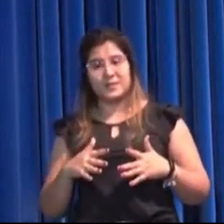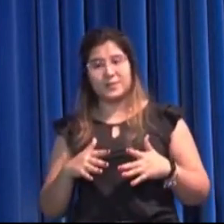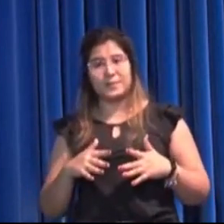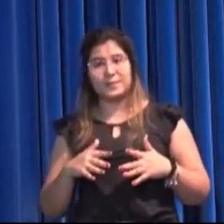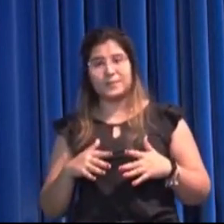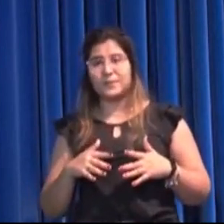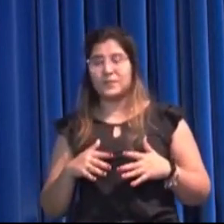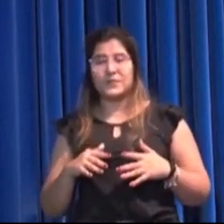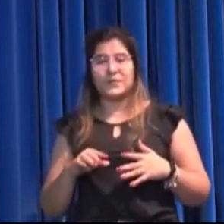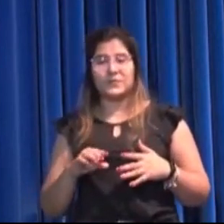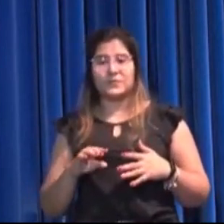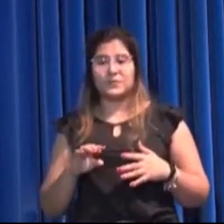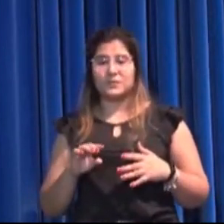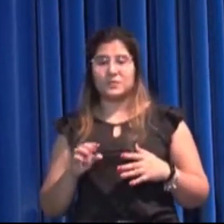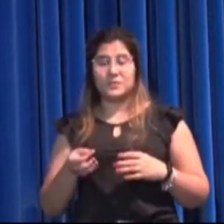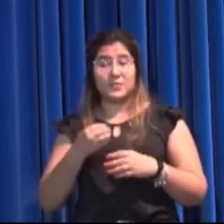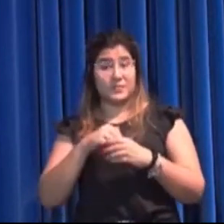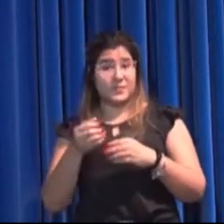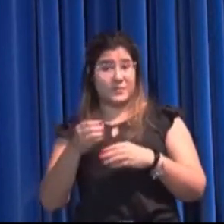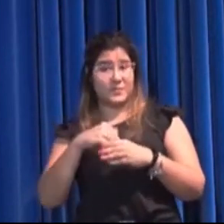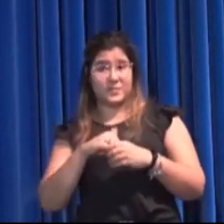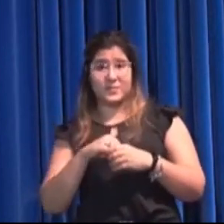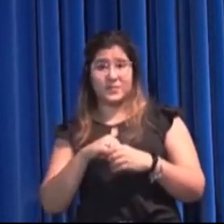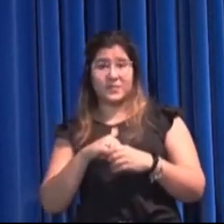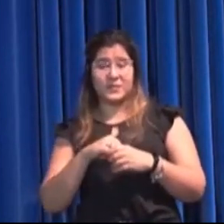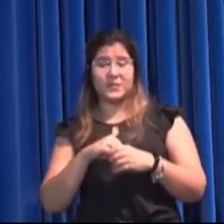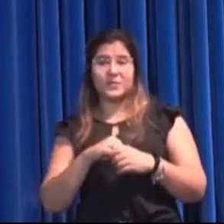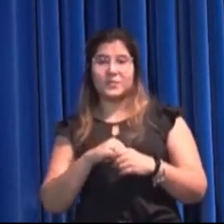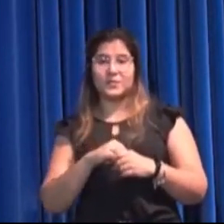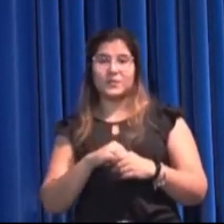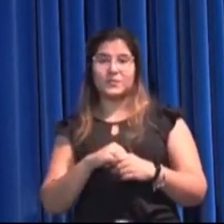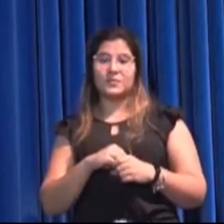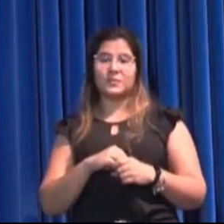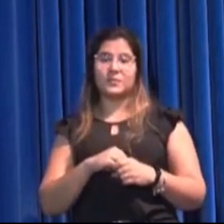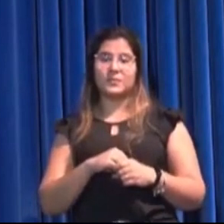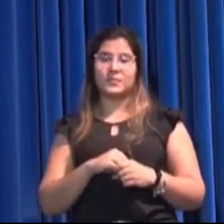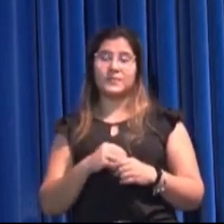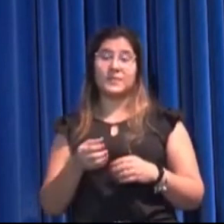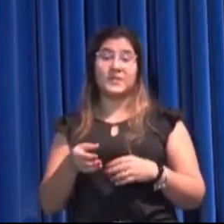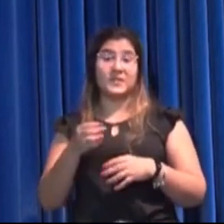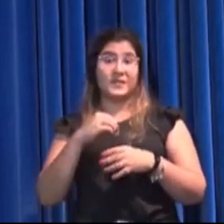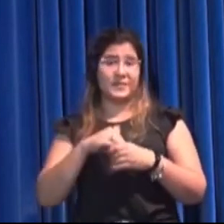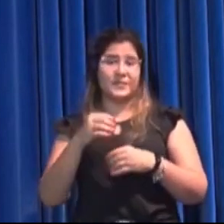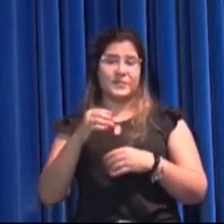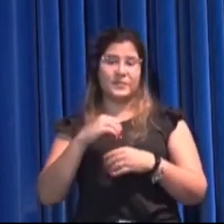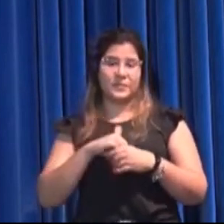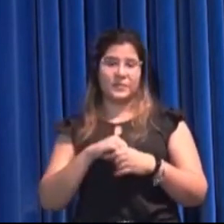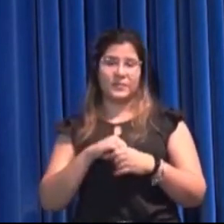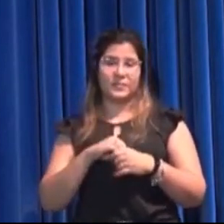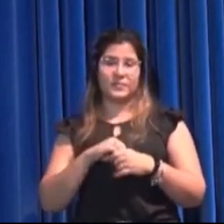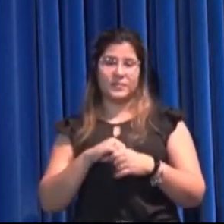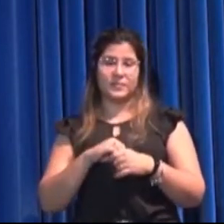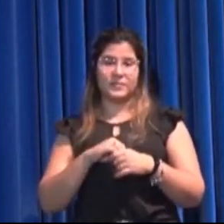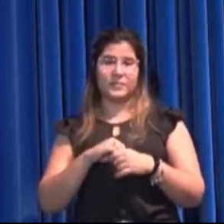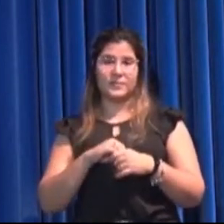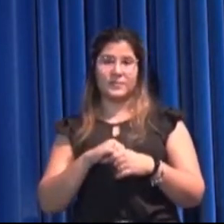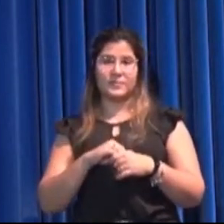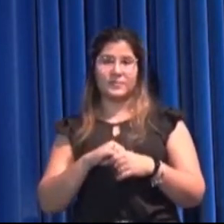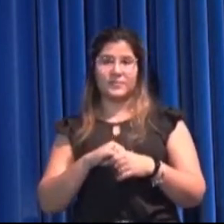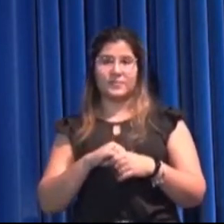não somente se aproximou do homem, mas Ele incluiu o homem a si